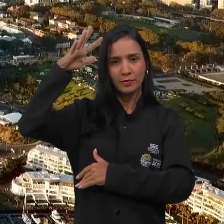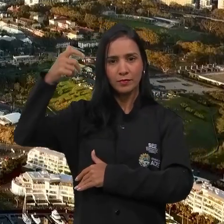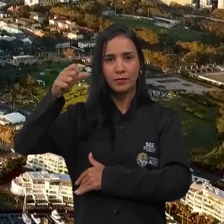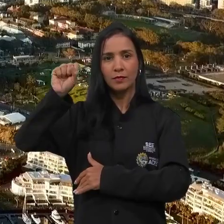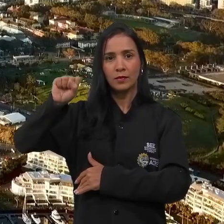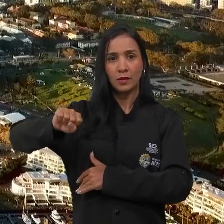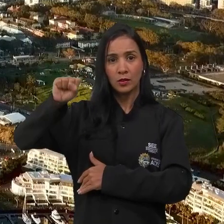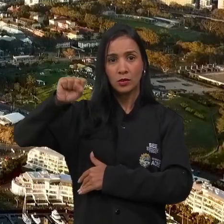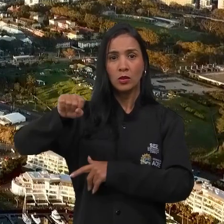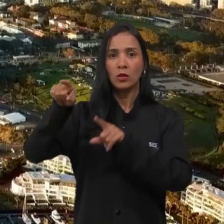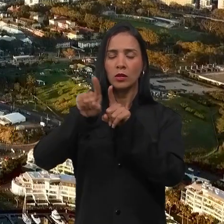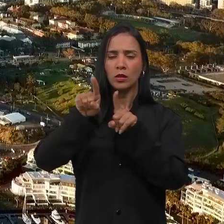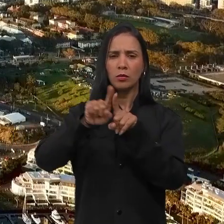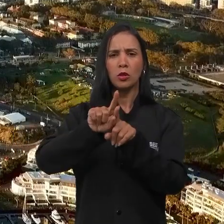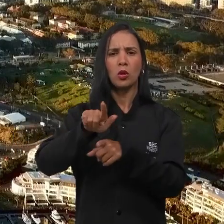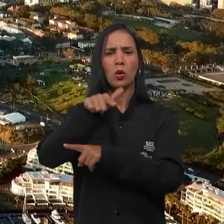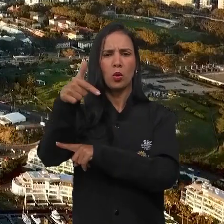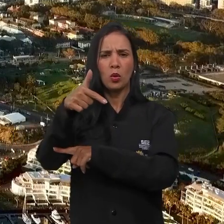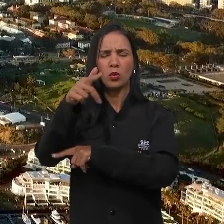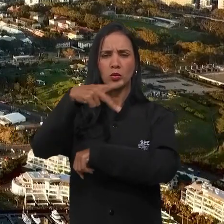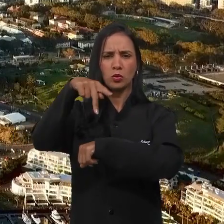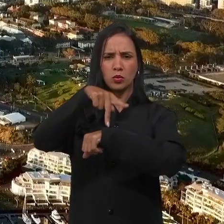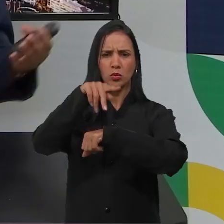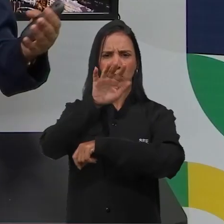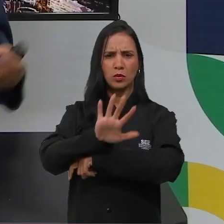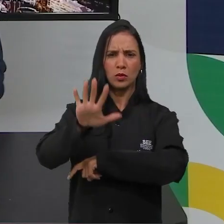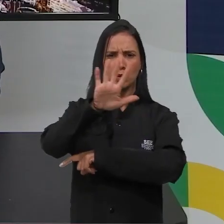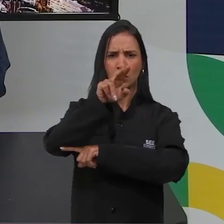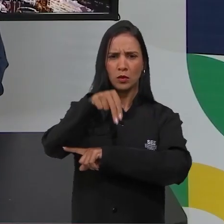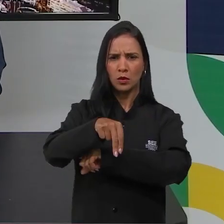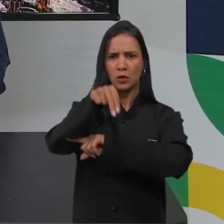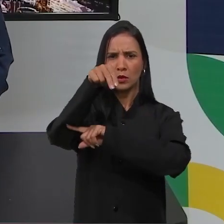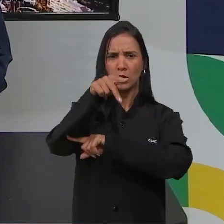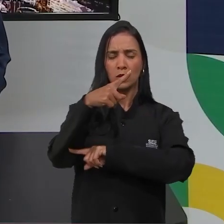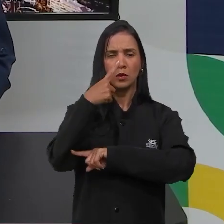e alguns países também do norte, tá? Aí olha só a